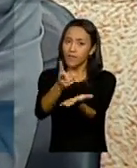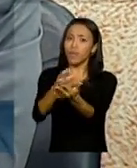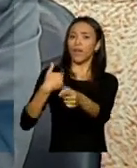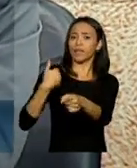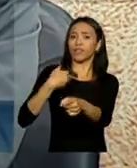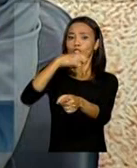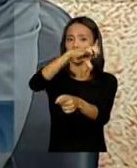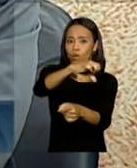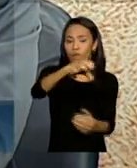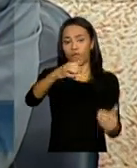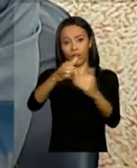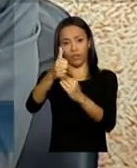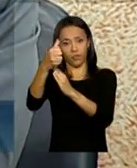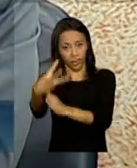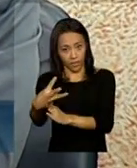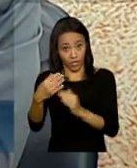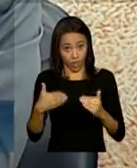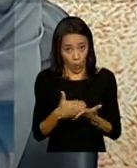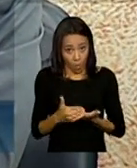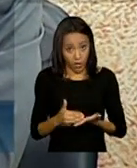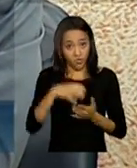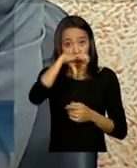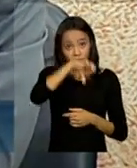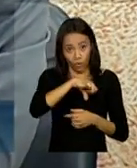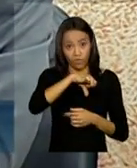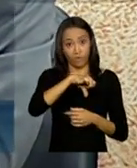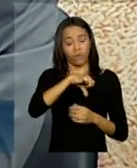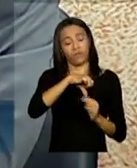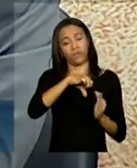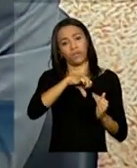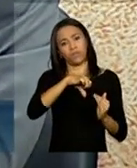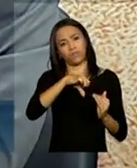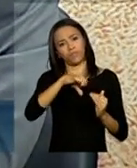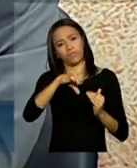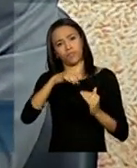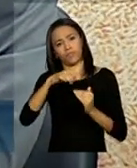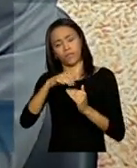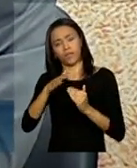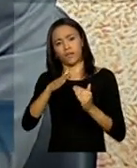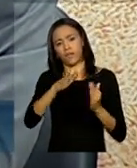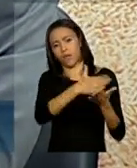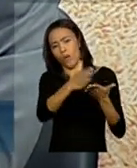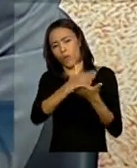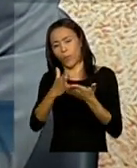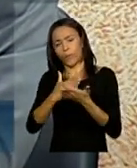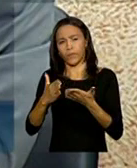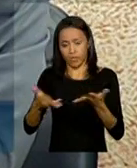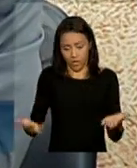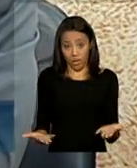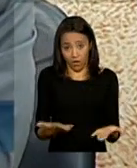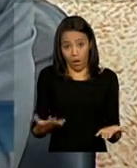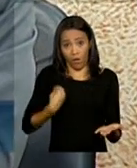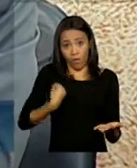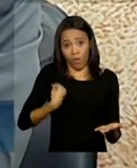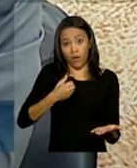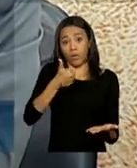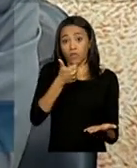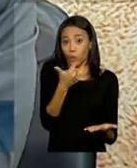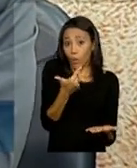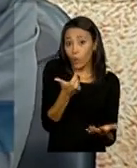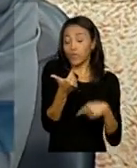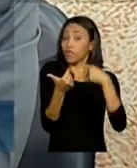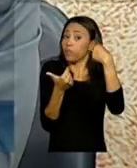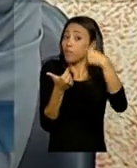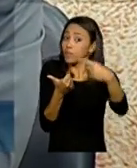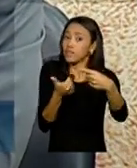13 por quê Porque a gente in a 9 anos e algumas que tinham 12 anos agora e vão ter TR em 2015